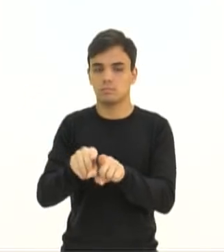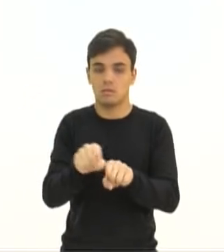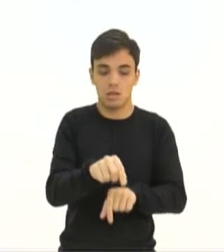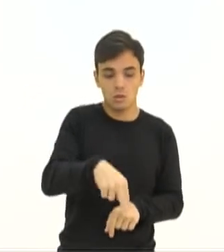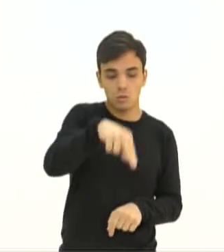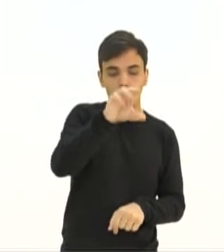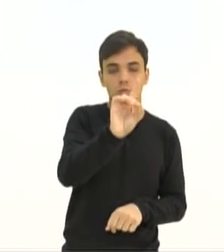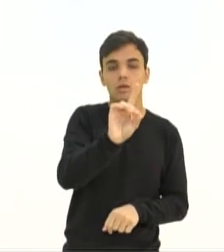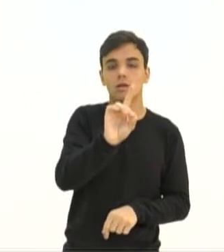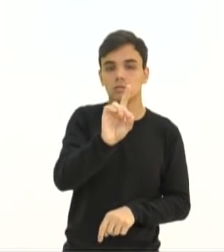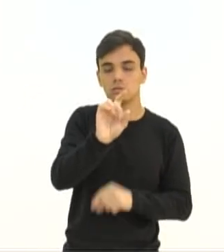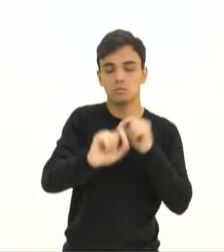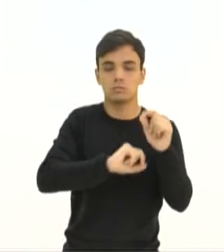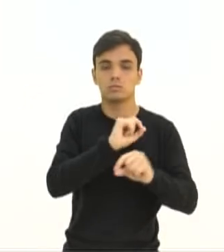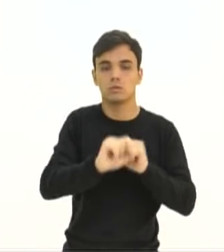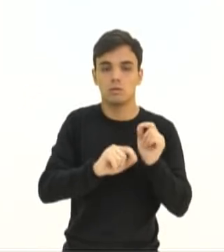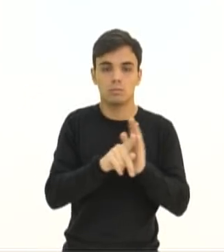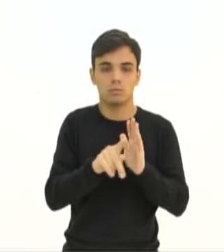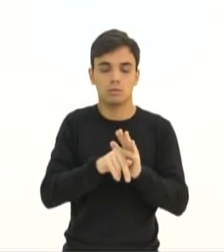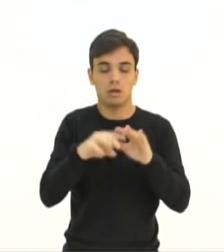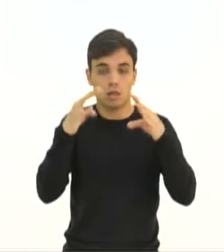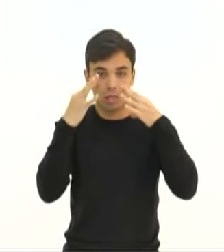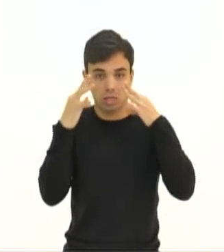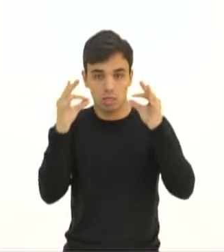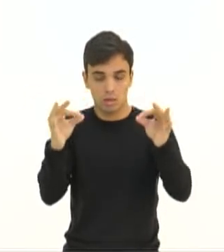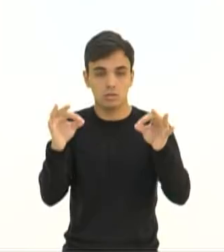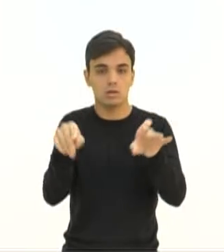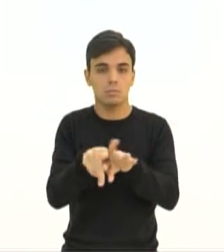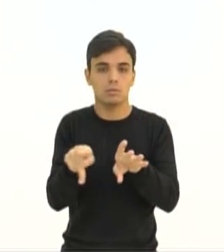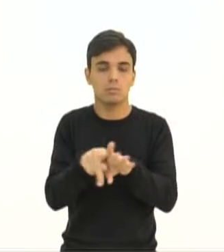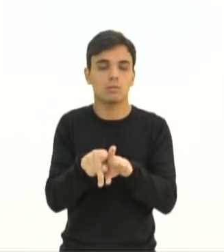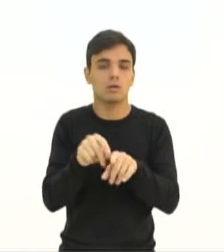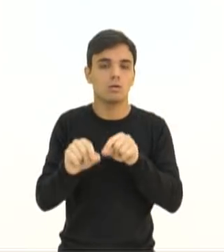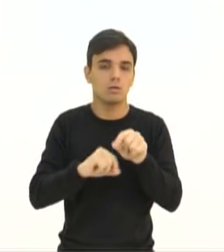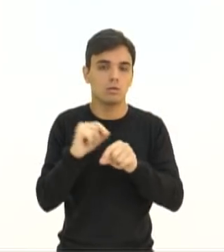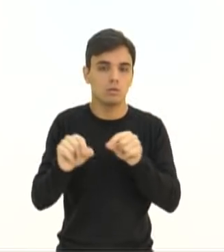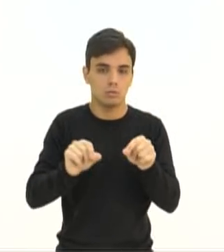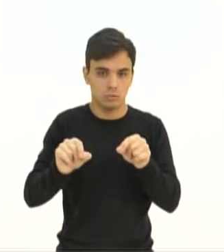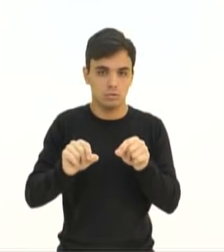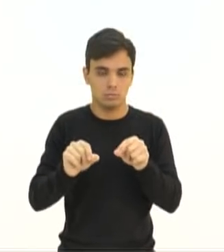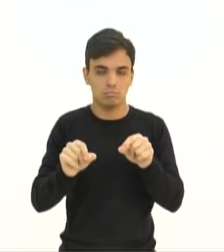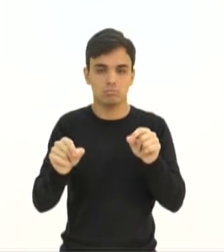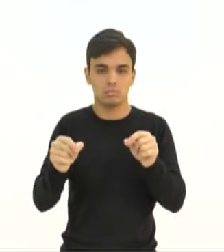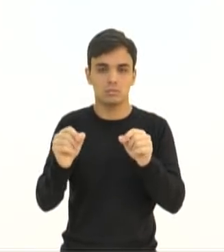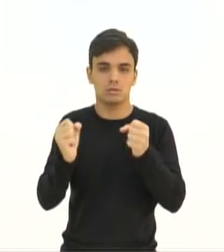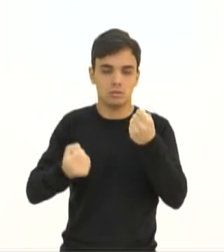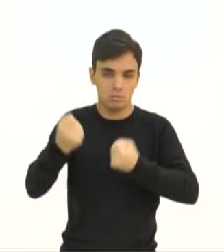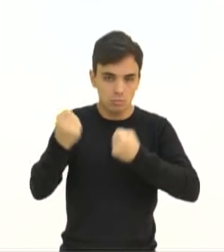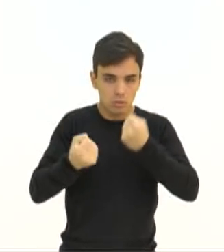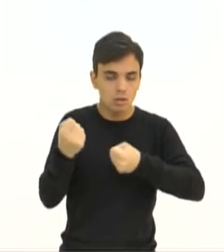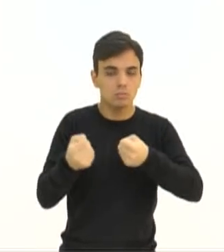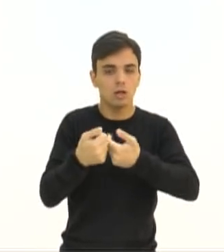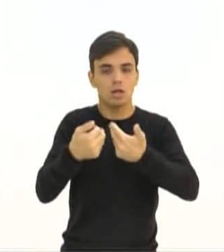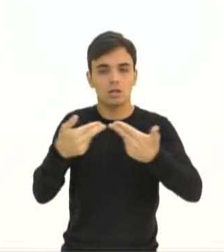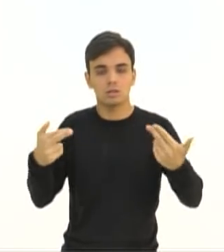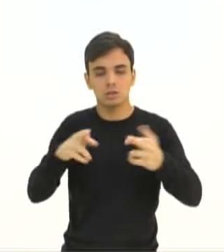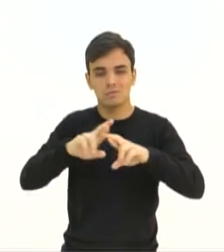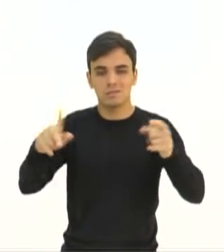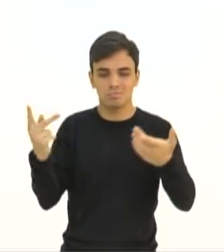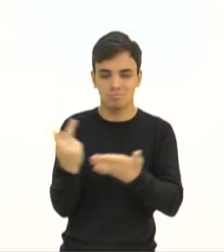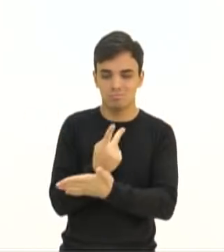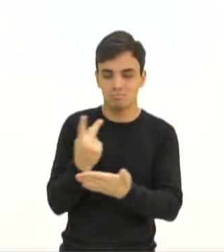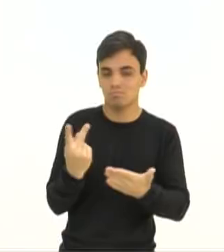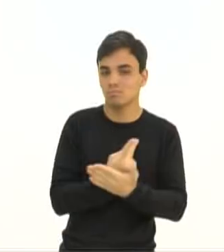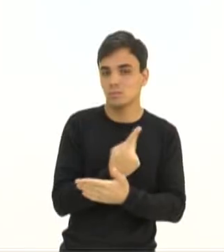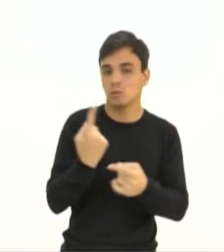no interior, eu quis chamar a atenção de vocês ali sobre aquele transporte alternativo, que na verdade é irregular. Por que ele é irregular? Porque